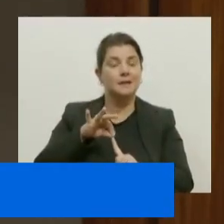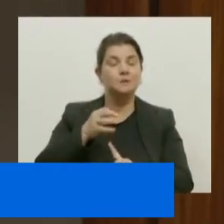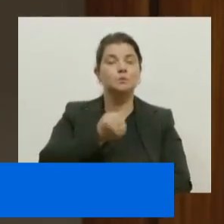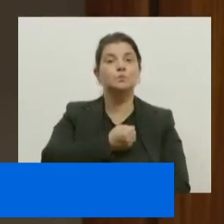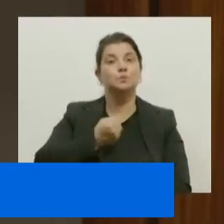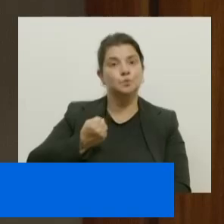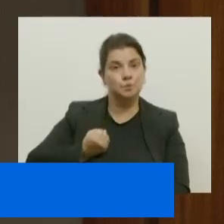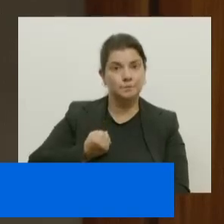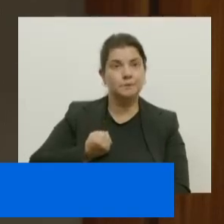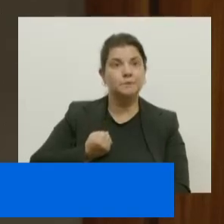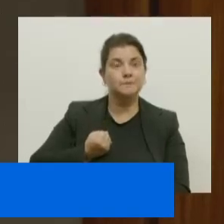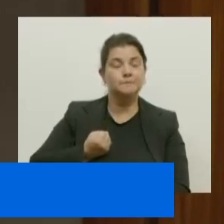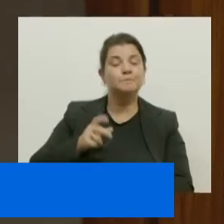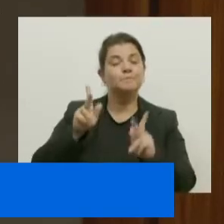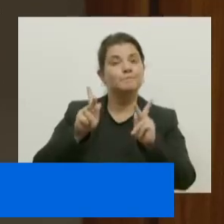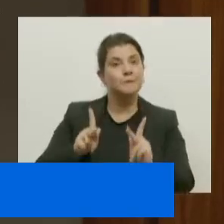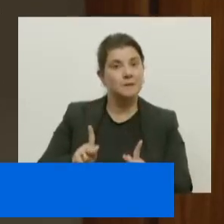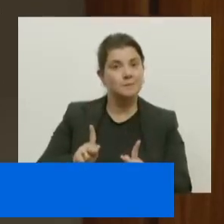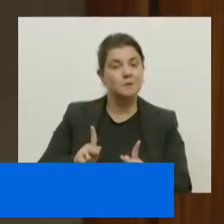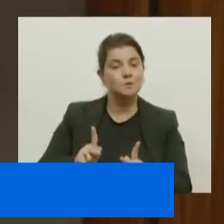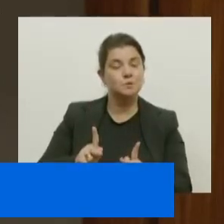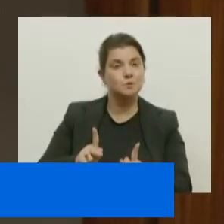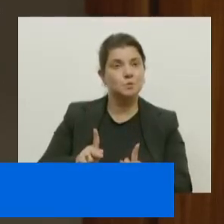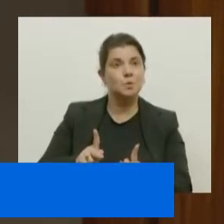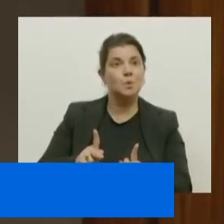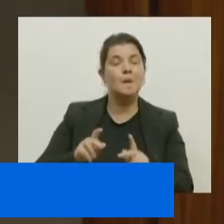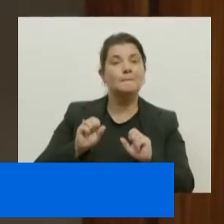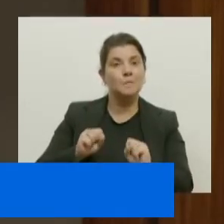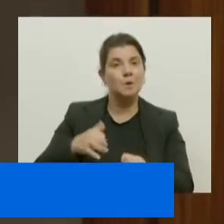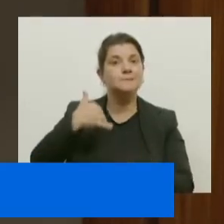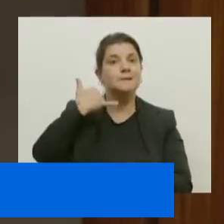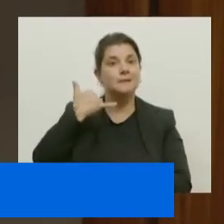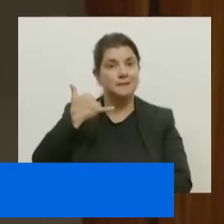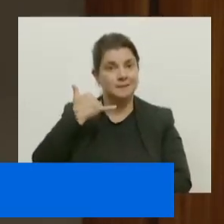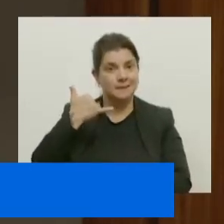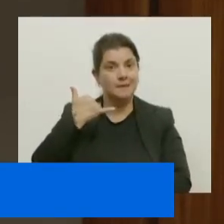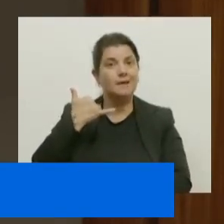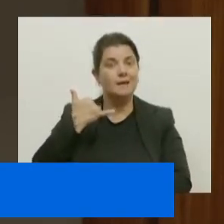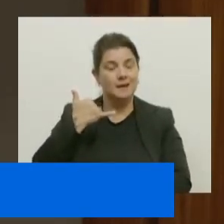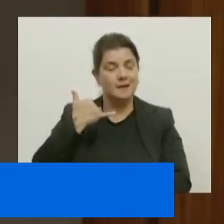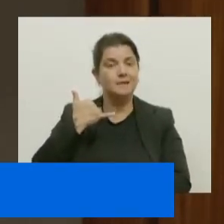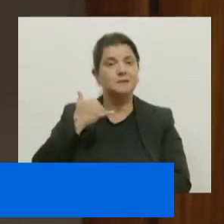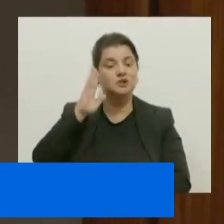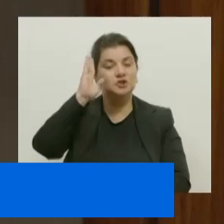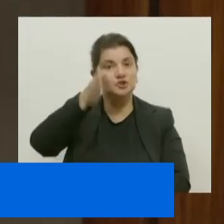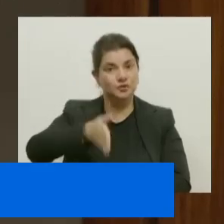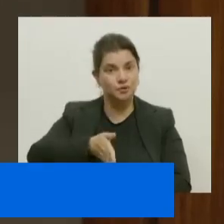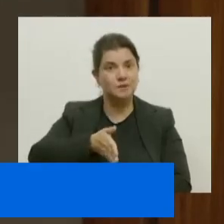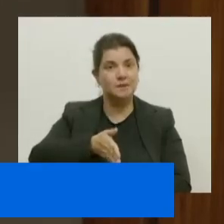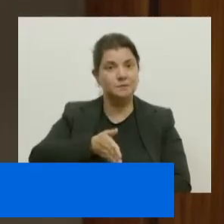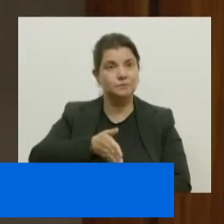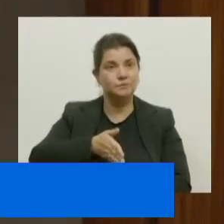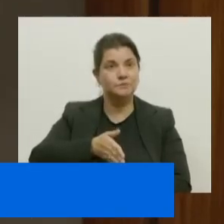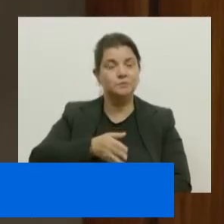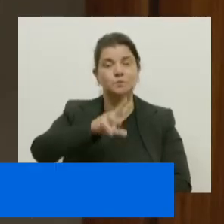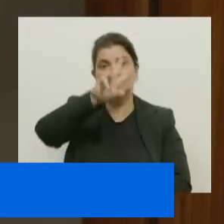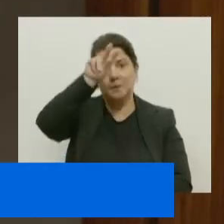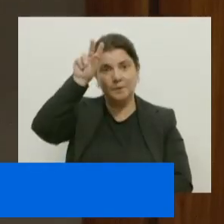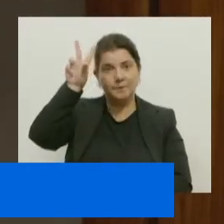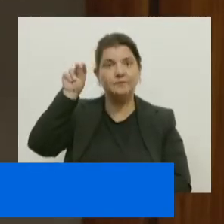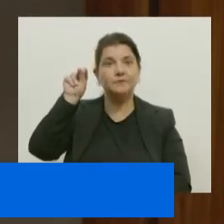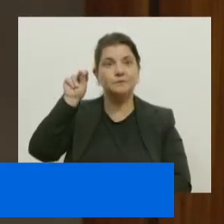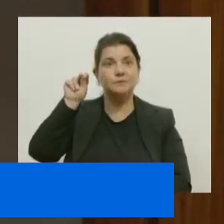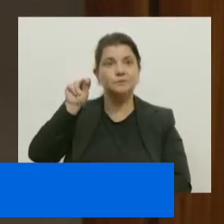número para que a pessoa na parada venha ter ali o contato direto com a prefeitura